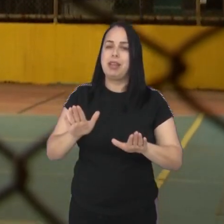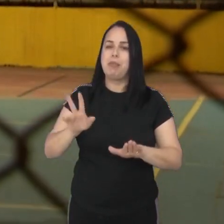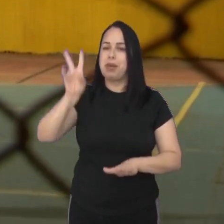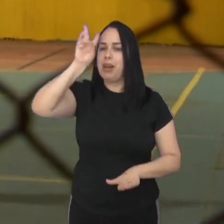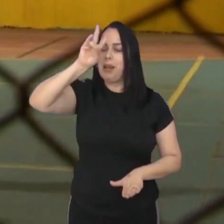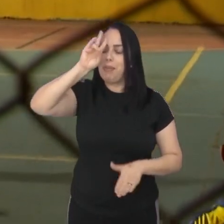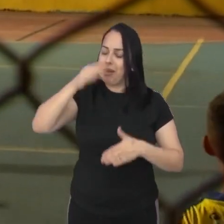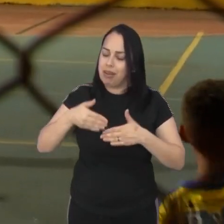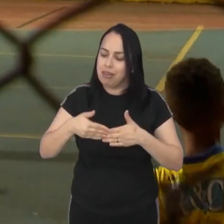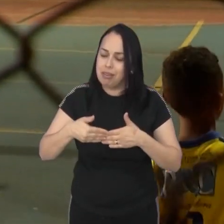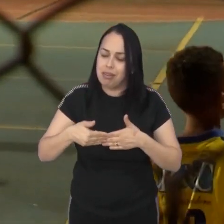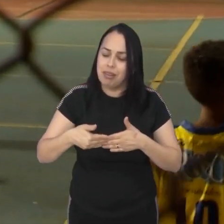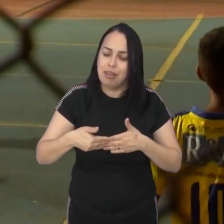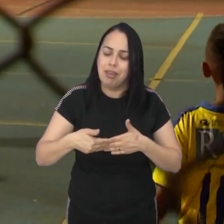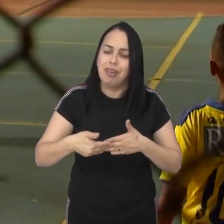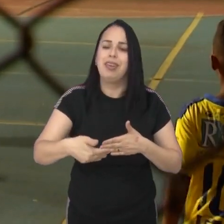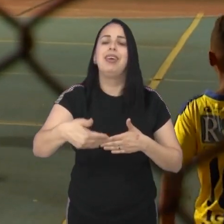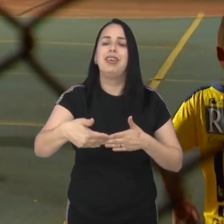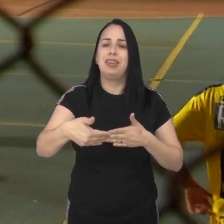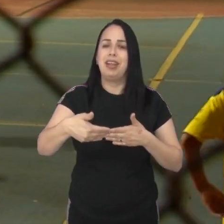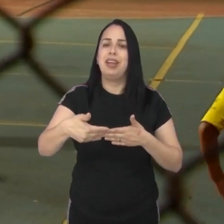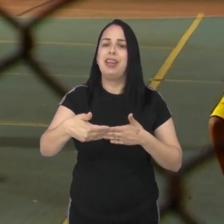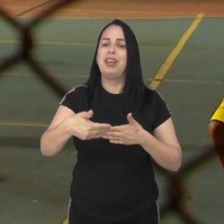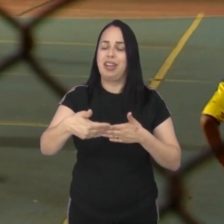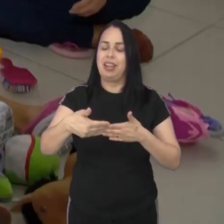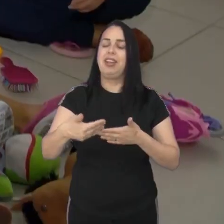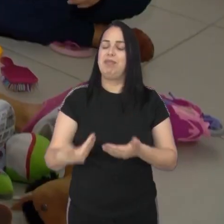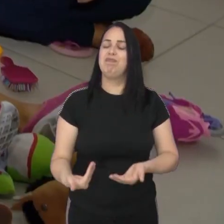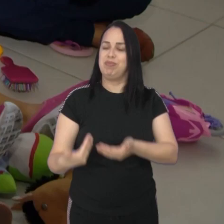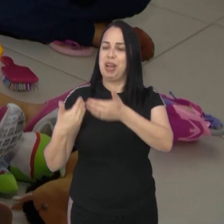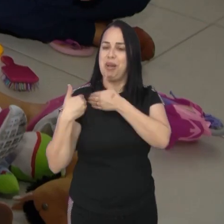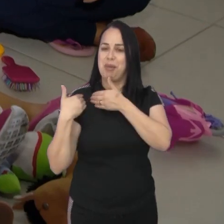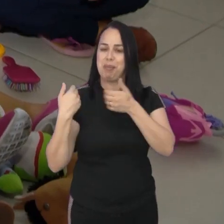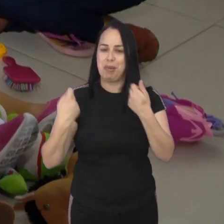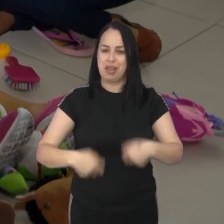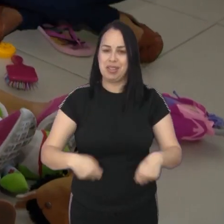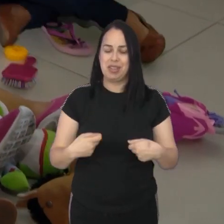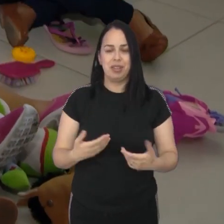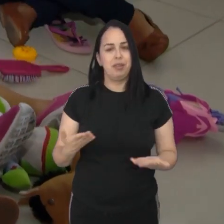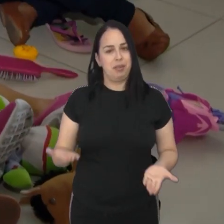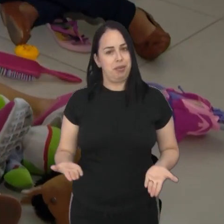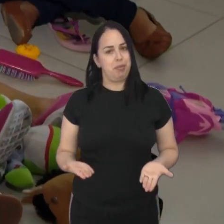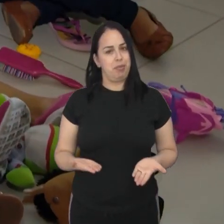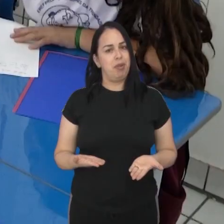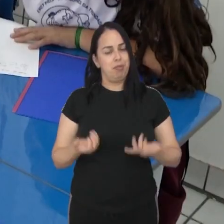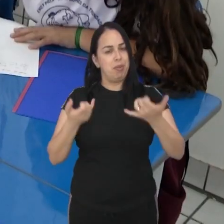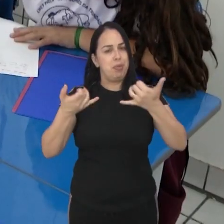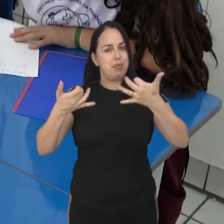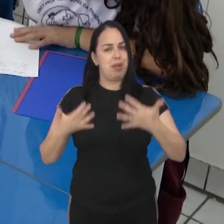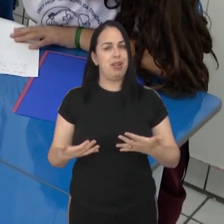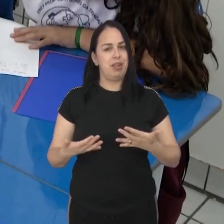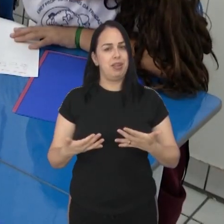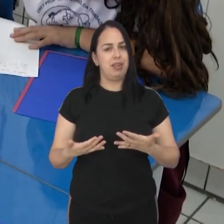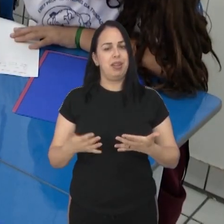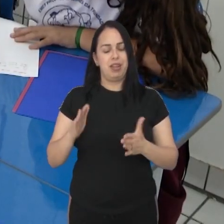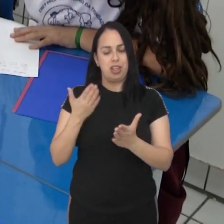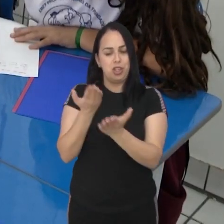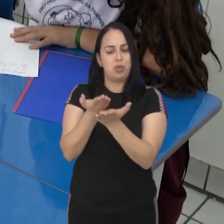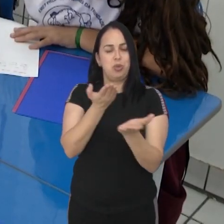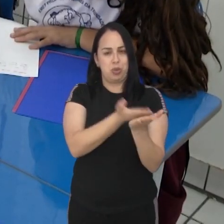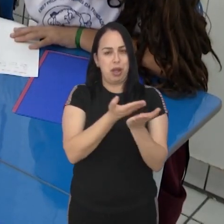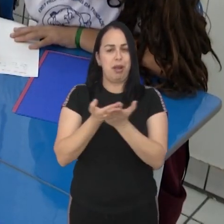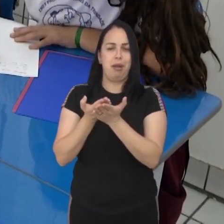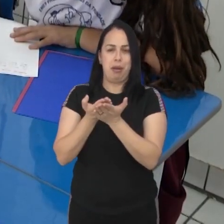das férias, mas sem esquecer que logo depois do descanso é hora de assumir responsabilidades. E vamos combinar,